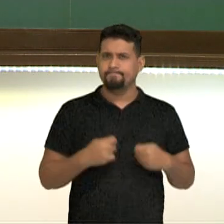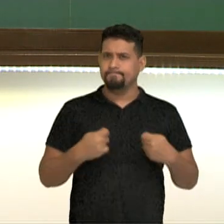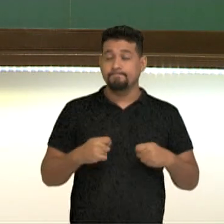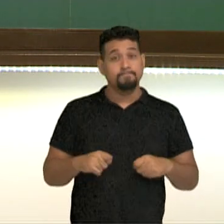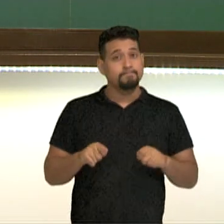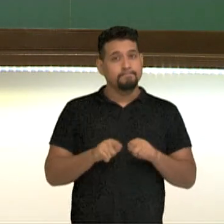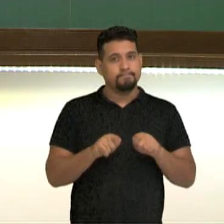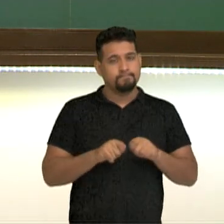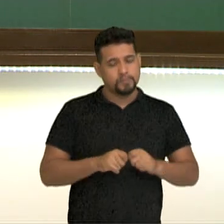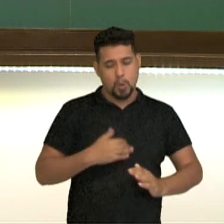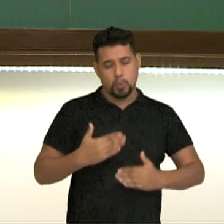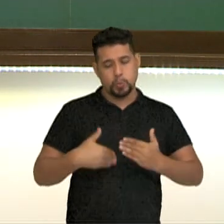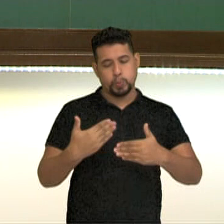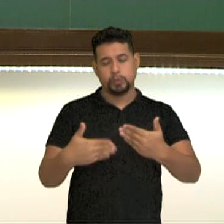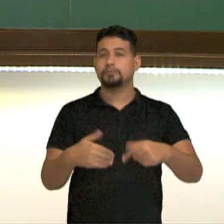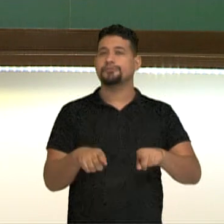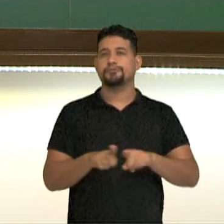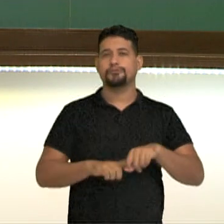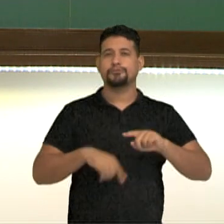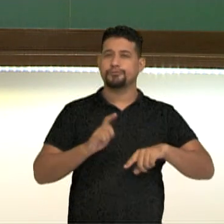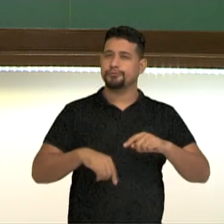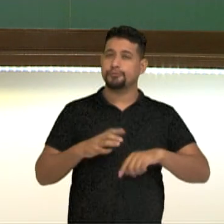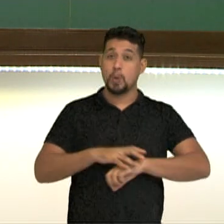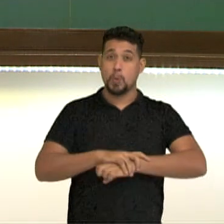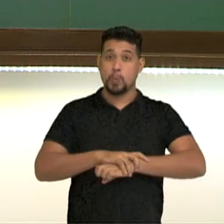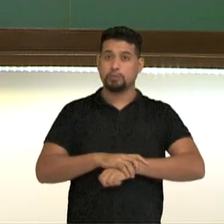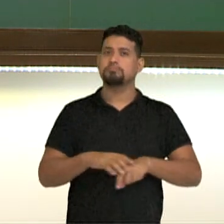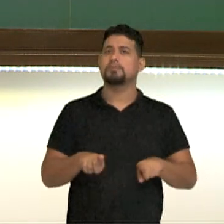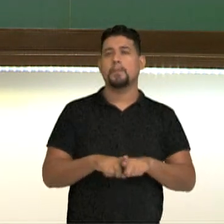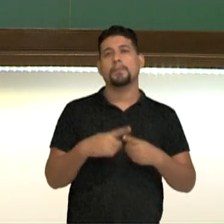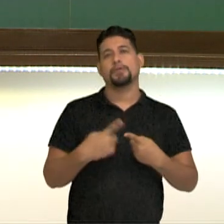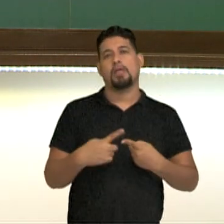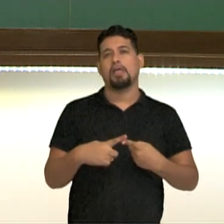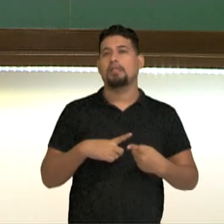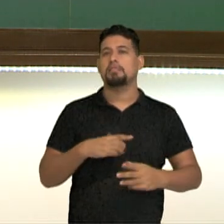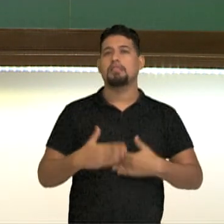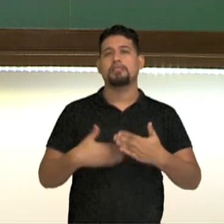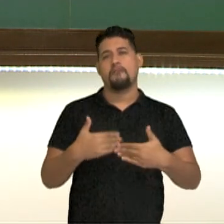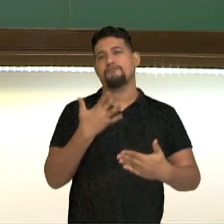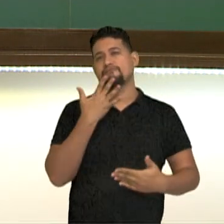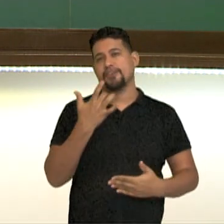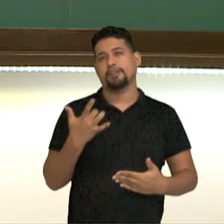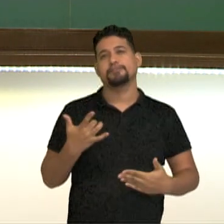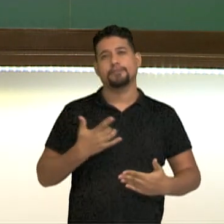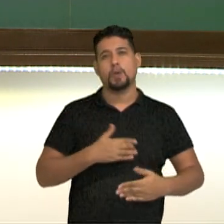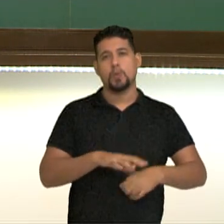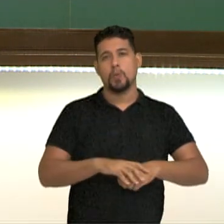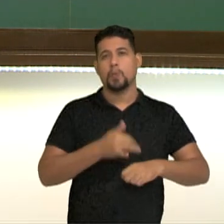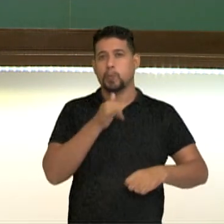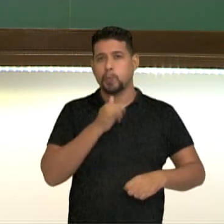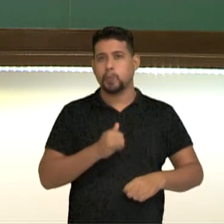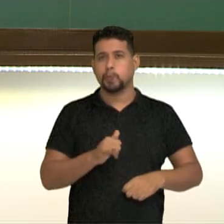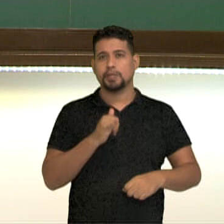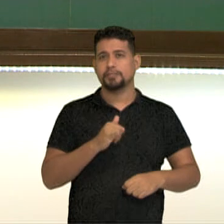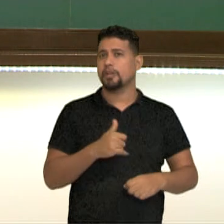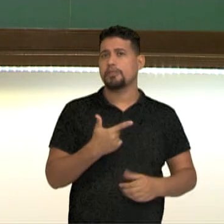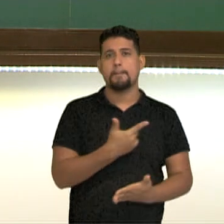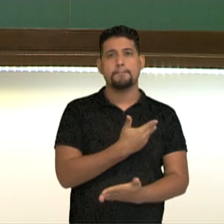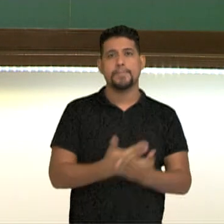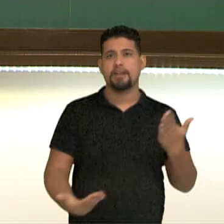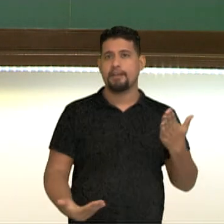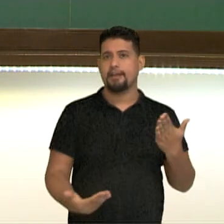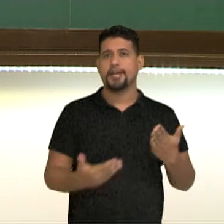você vai fazer ela passar por um material condutor, porque desse jeito ela passa com facilidade. Não há perda